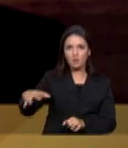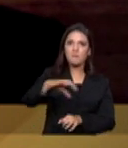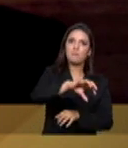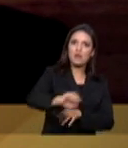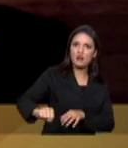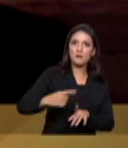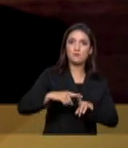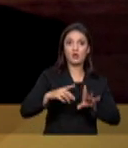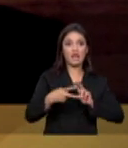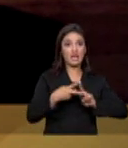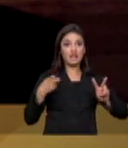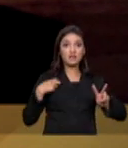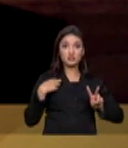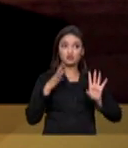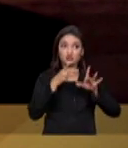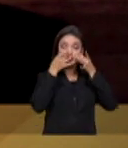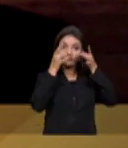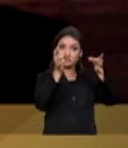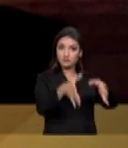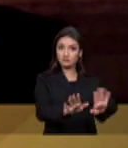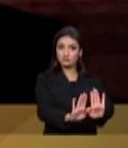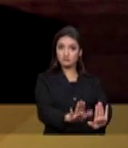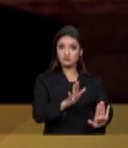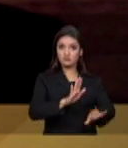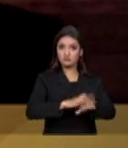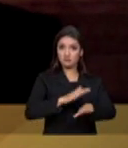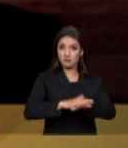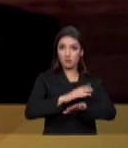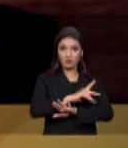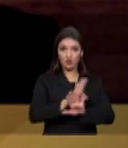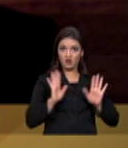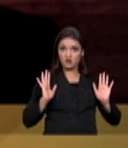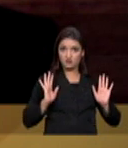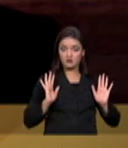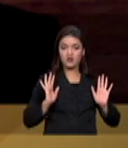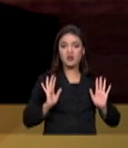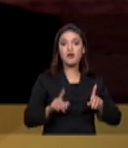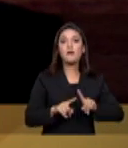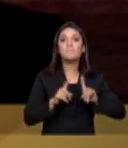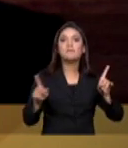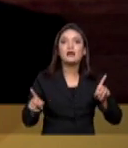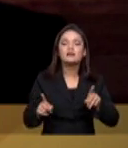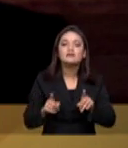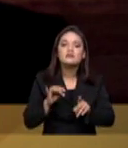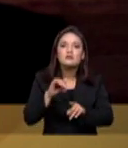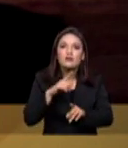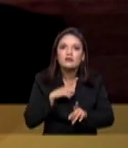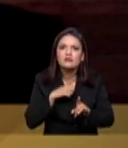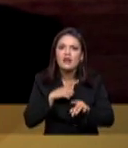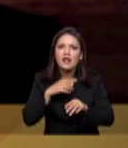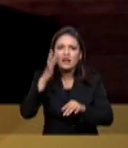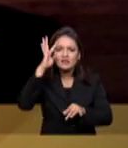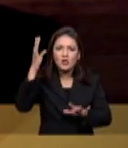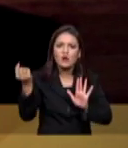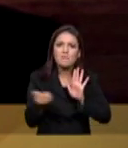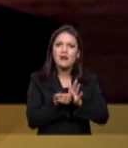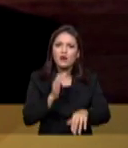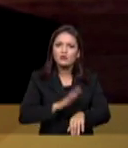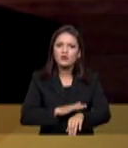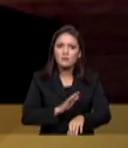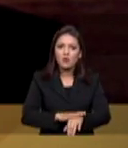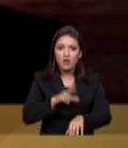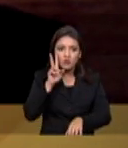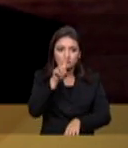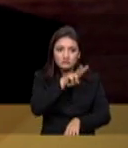logo a teoria do Marco temporal e não se verifica a presença